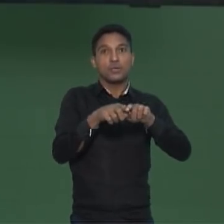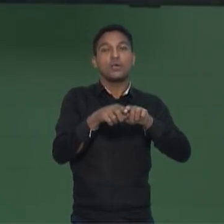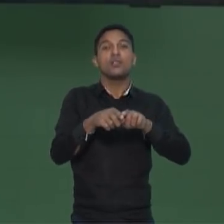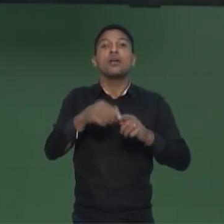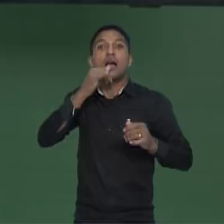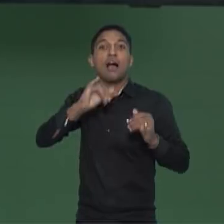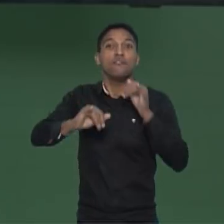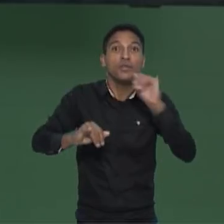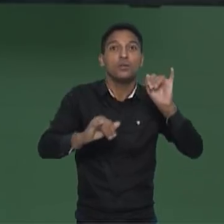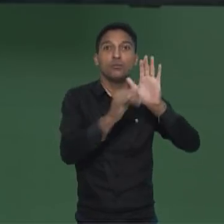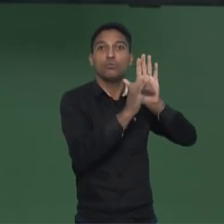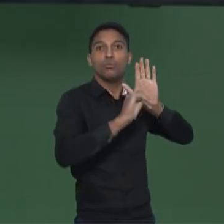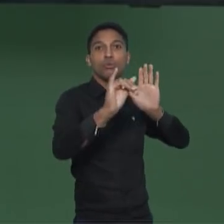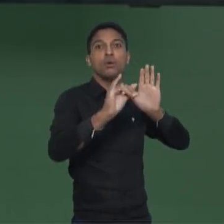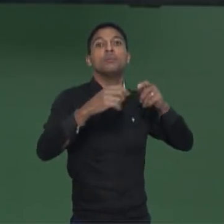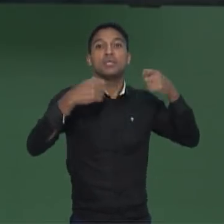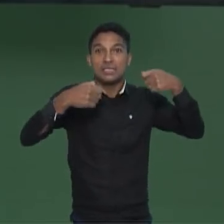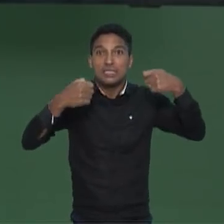ambiente, ok?